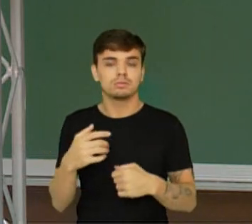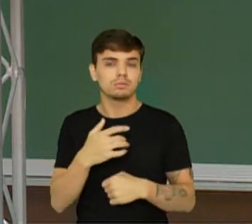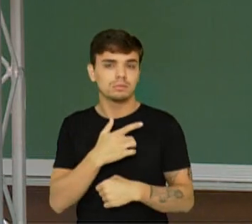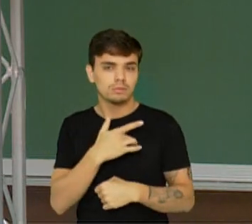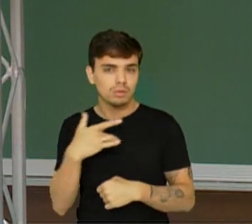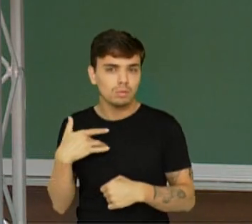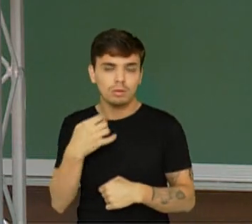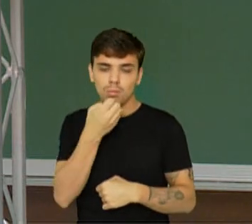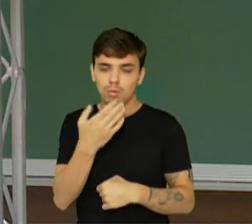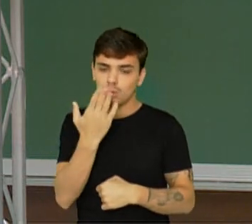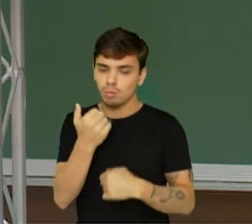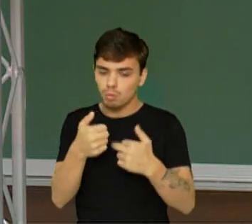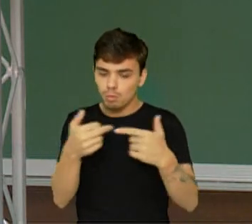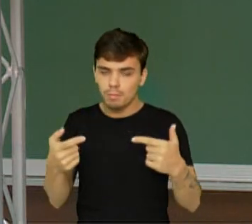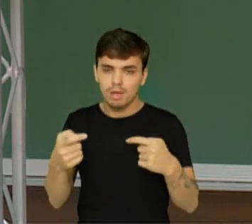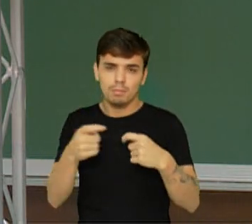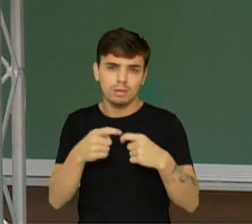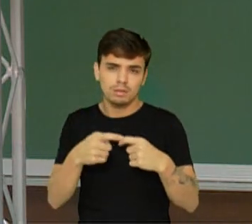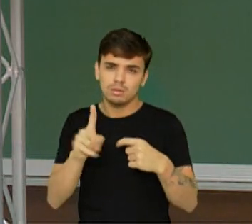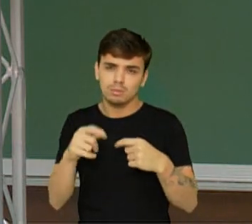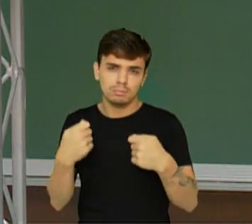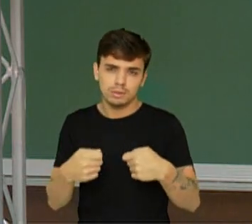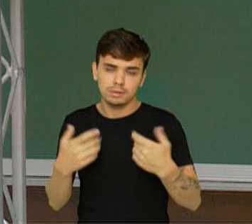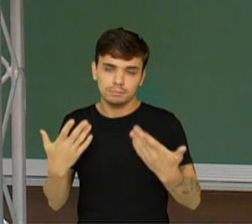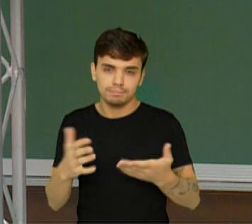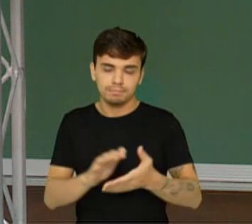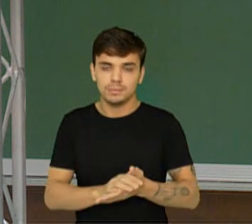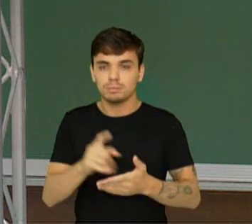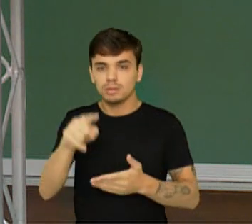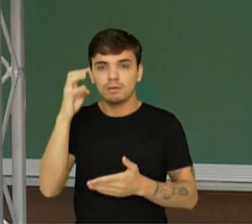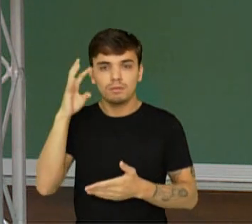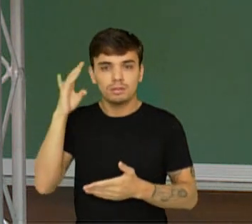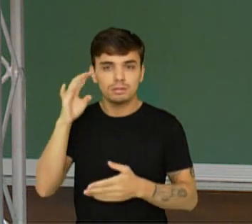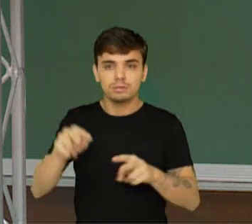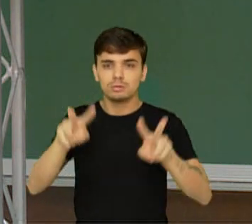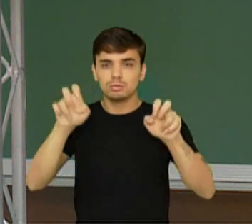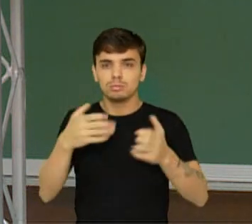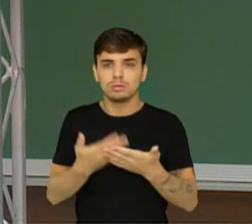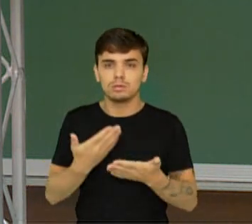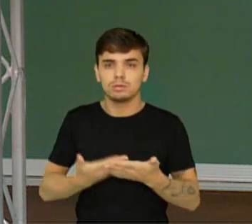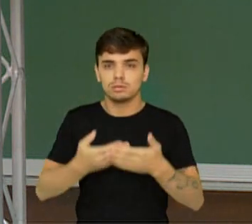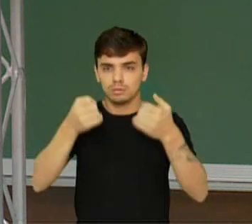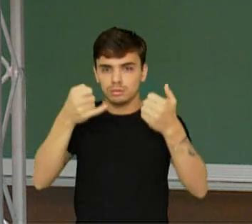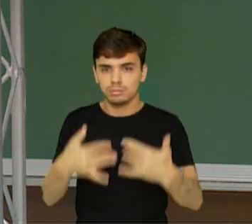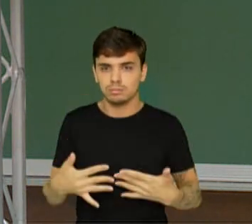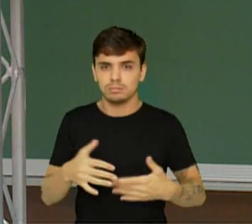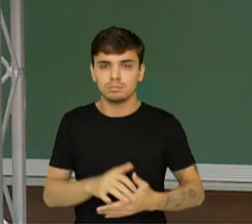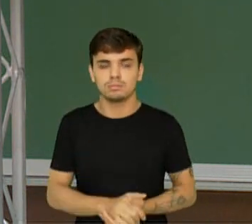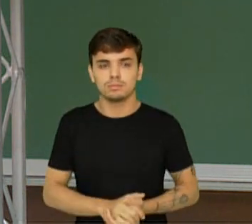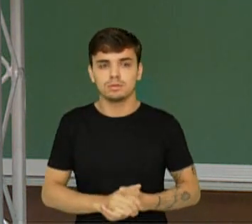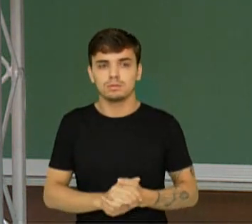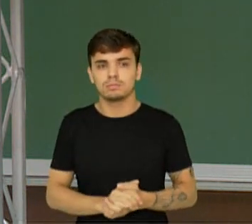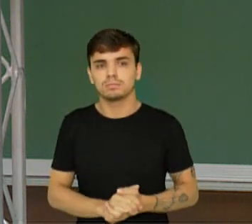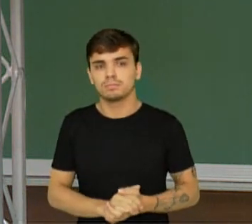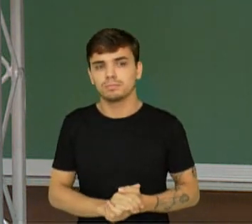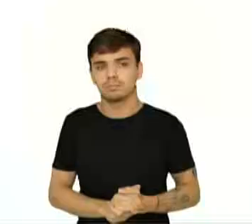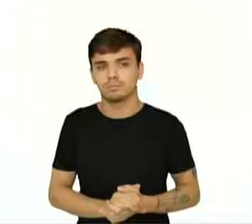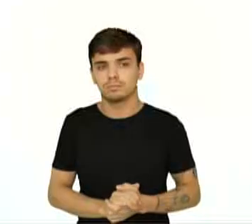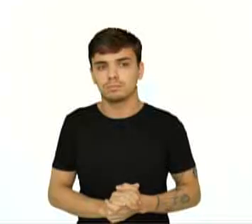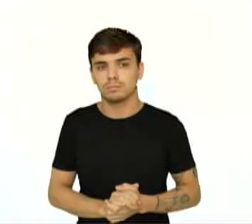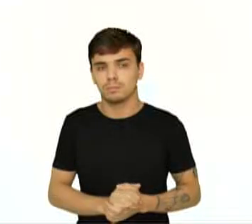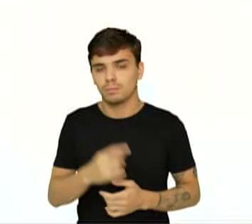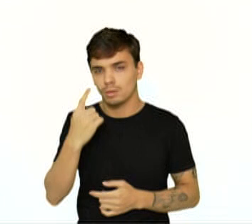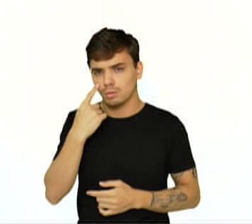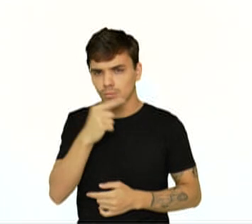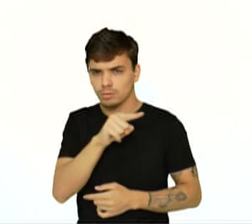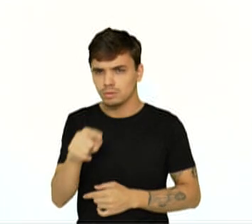você refletir pouquinho a respeito disso que falamos nessa classe, que foi sobre, te